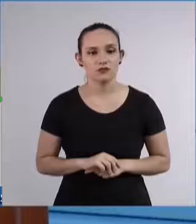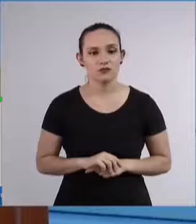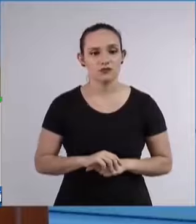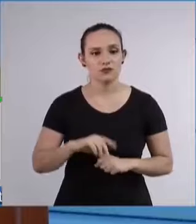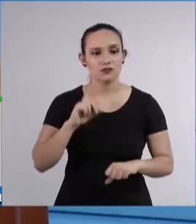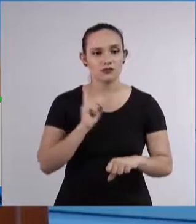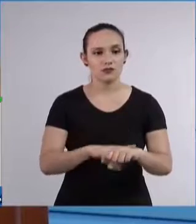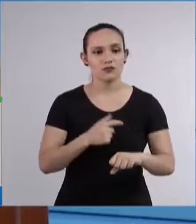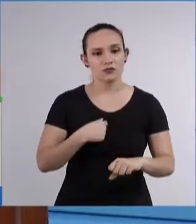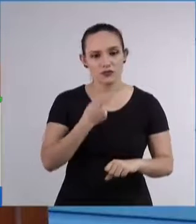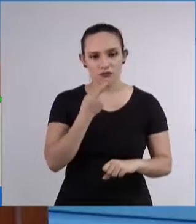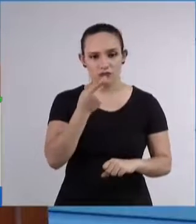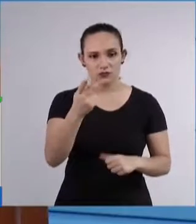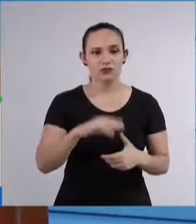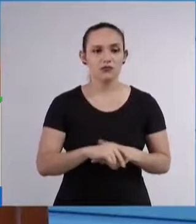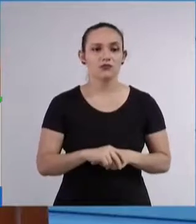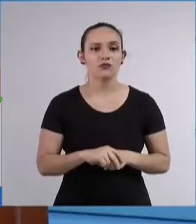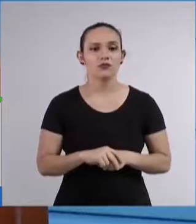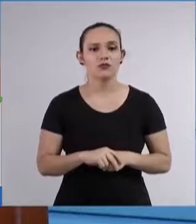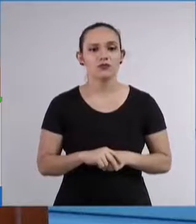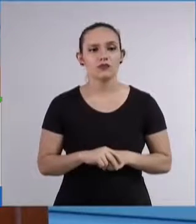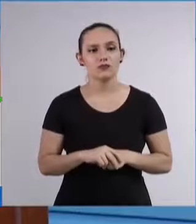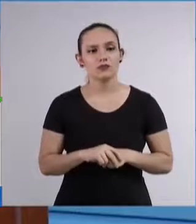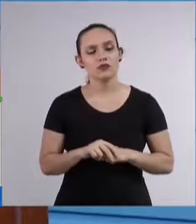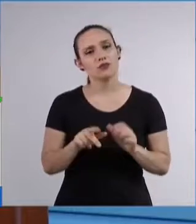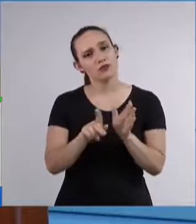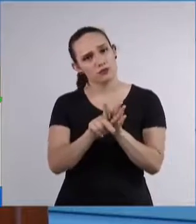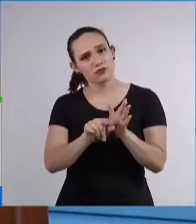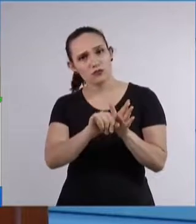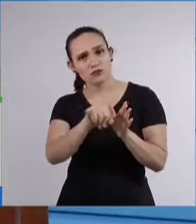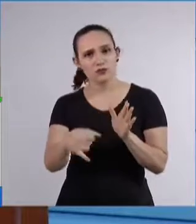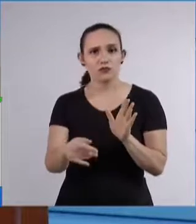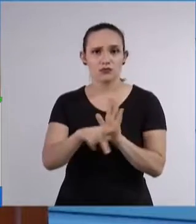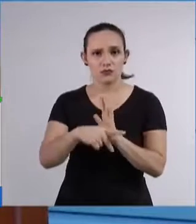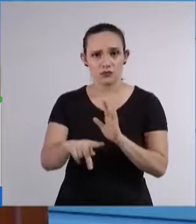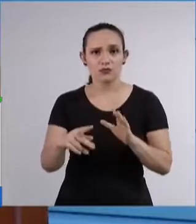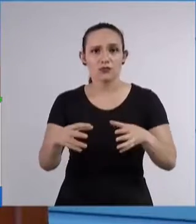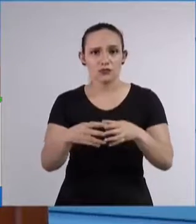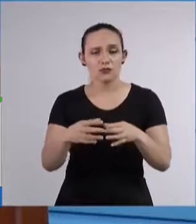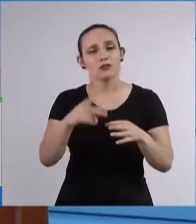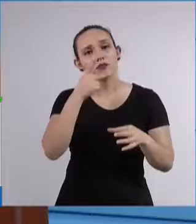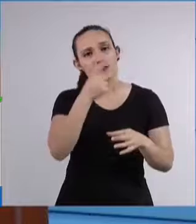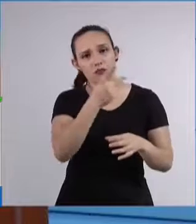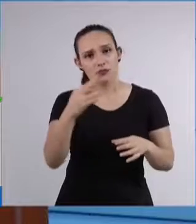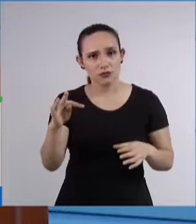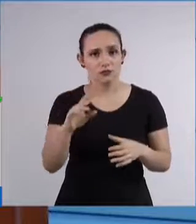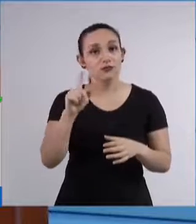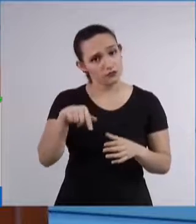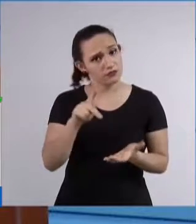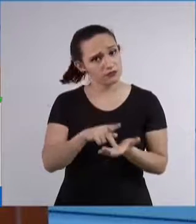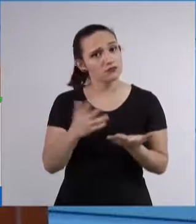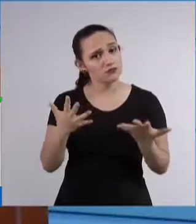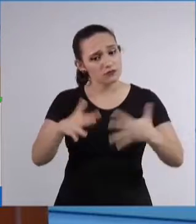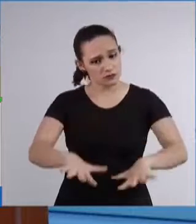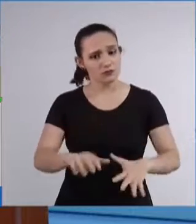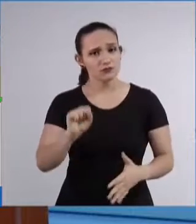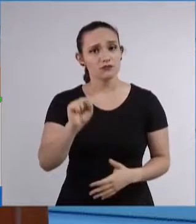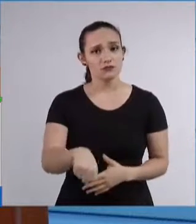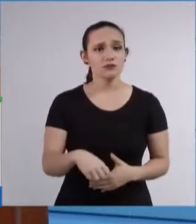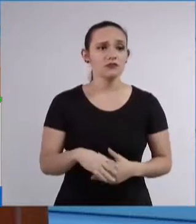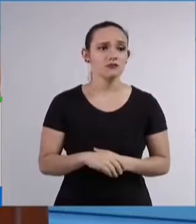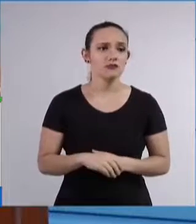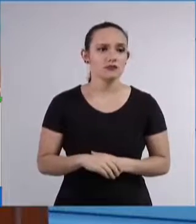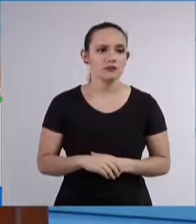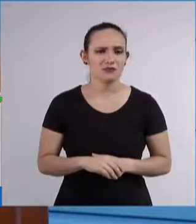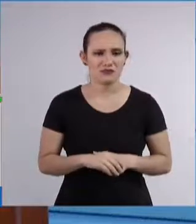dos projetos e dos programas que tem o Partido dos Trabalhadores, a gente está falando, sim, efetivamente, de programa de inclusão. E que a questão